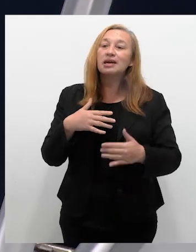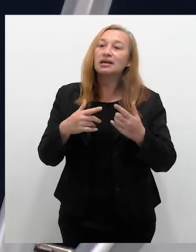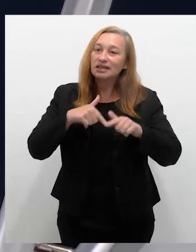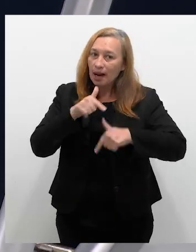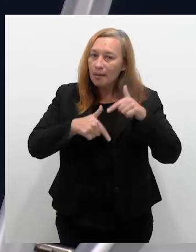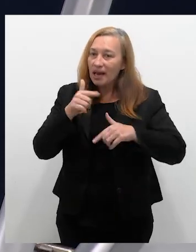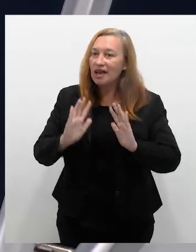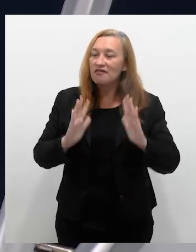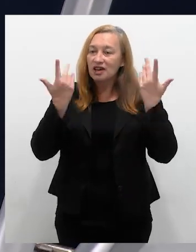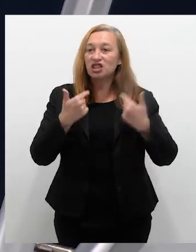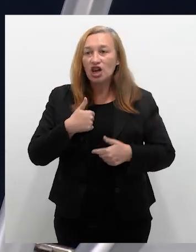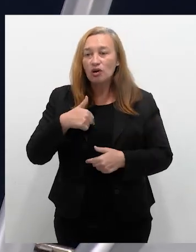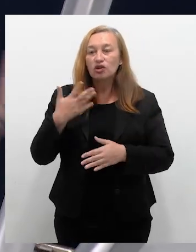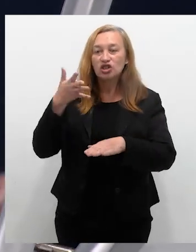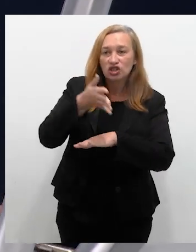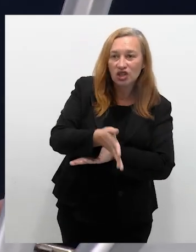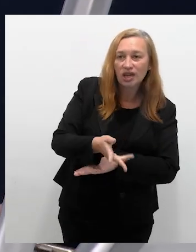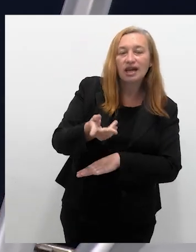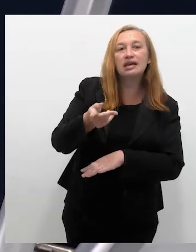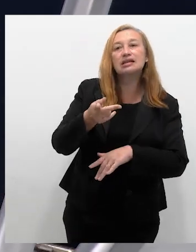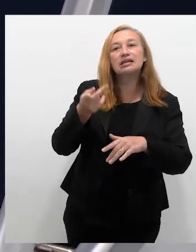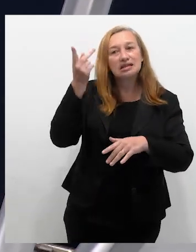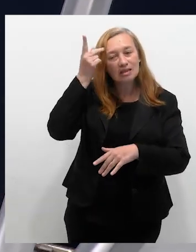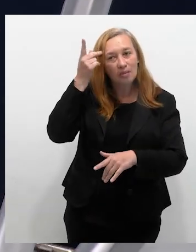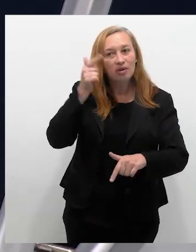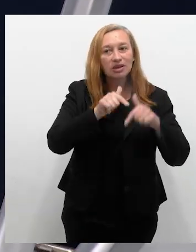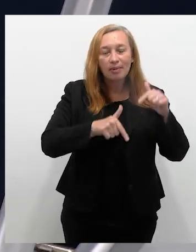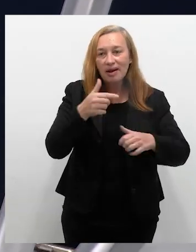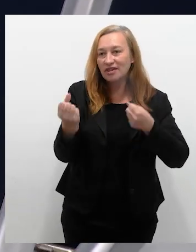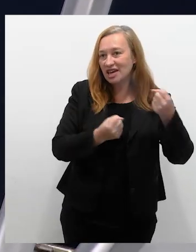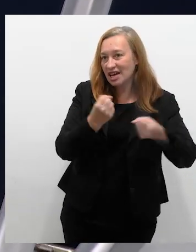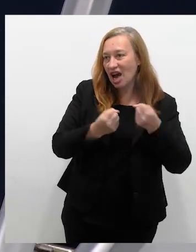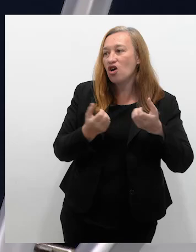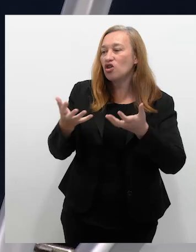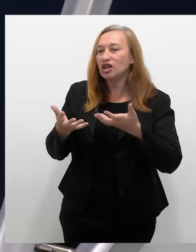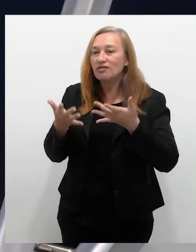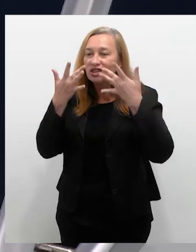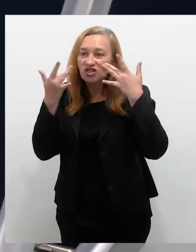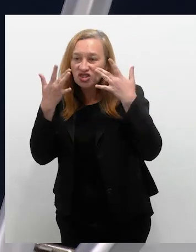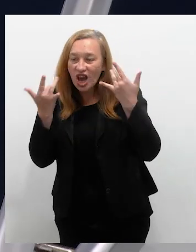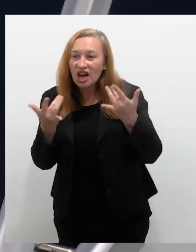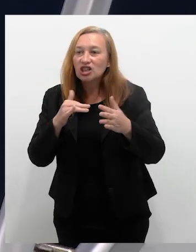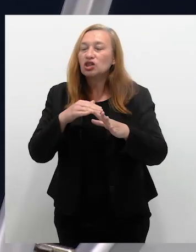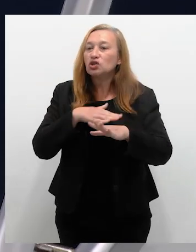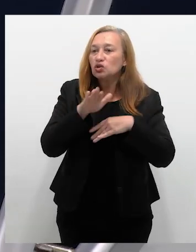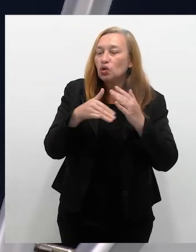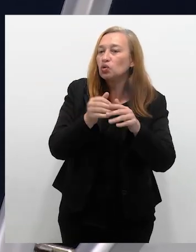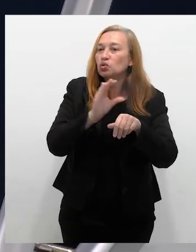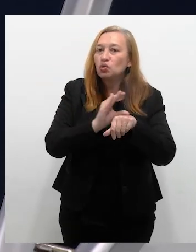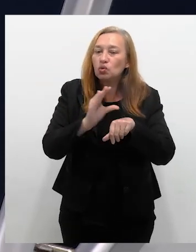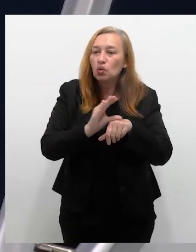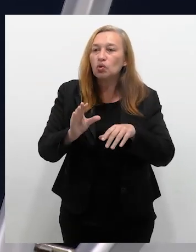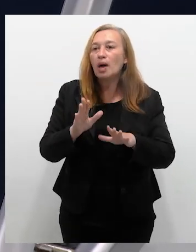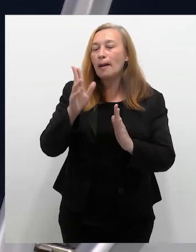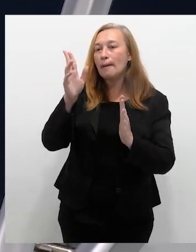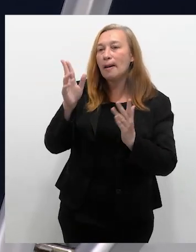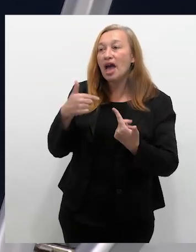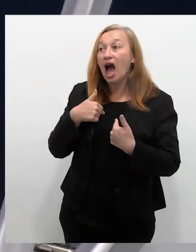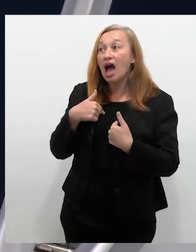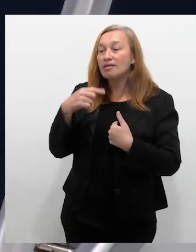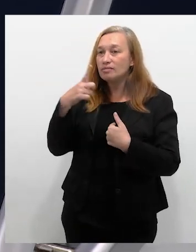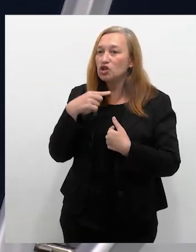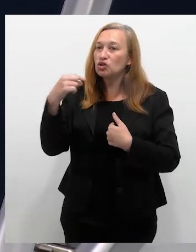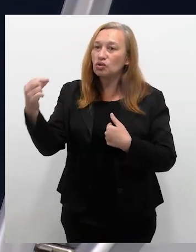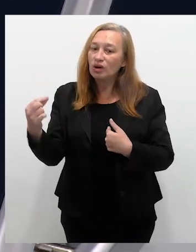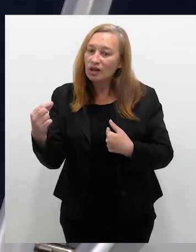né? Trabalhando com carro, fazendo faculdade, e eu queria fazer teatro de alguma forma, fazendo todos os cursos. Pintou para